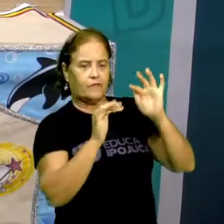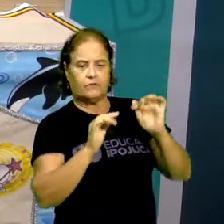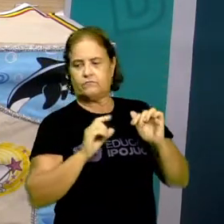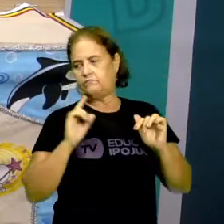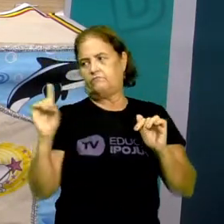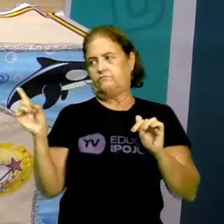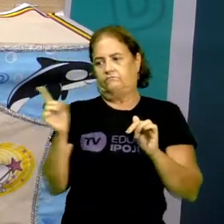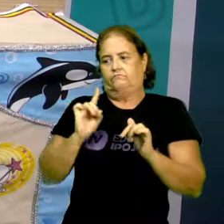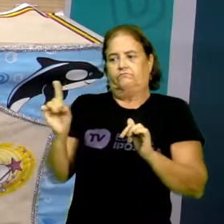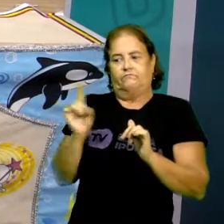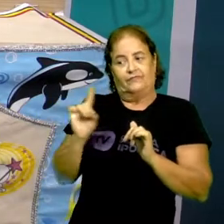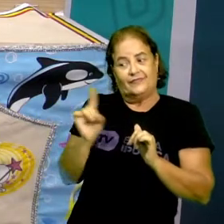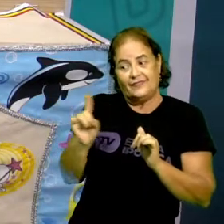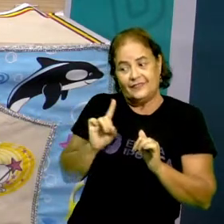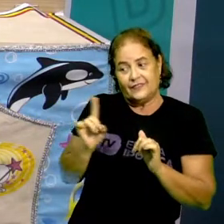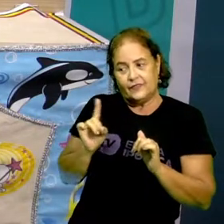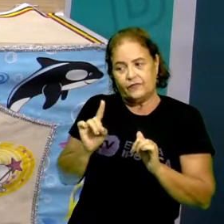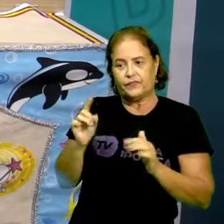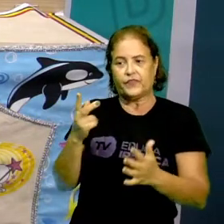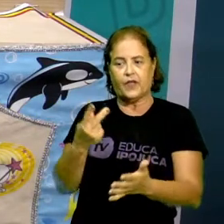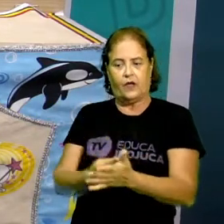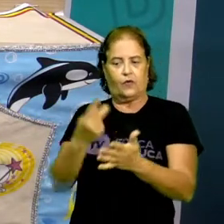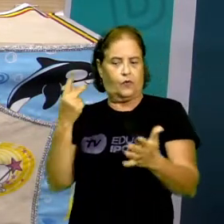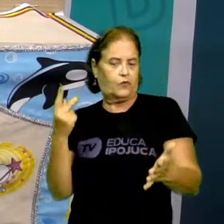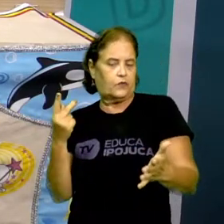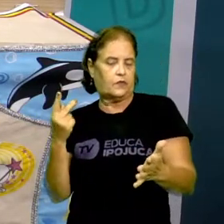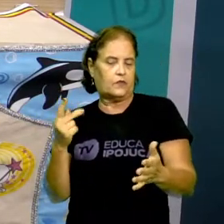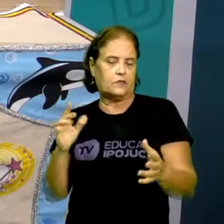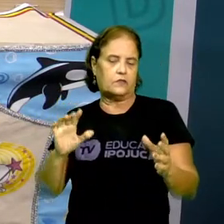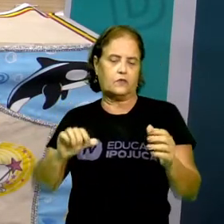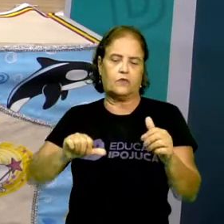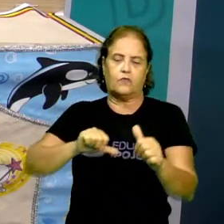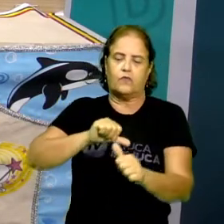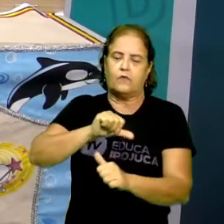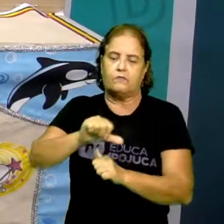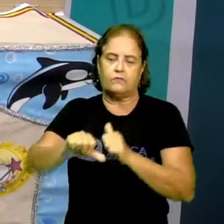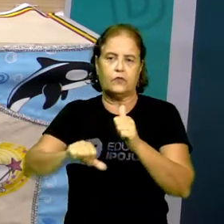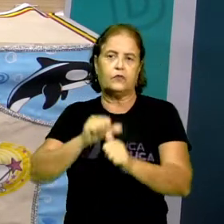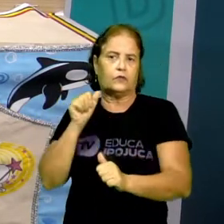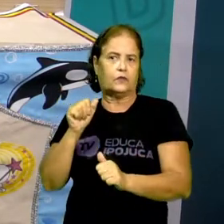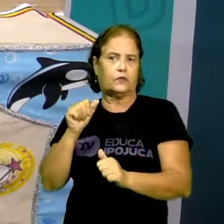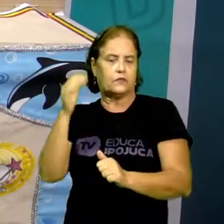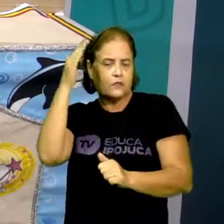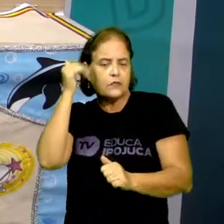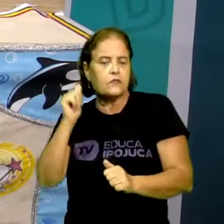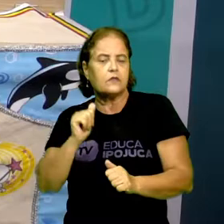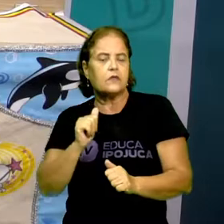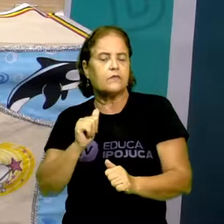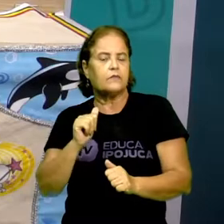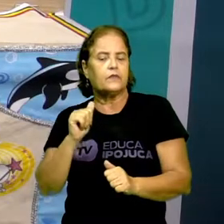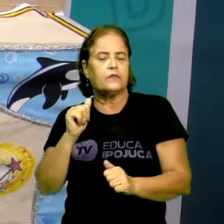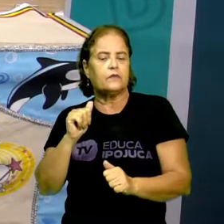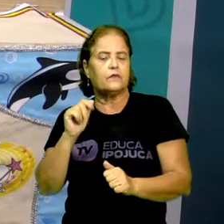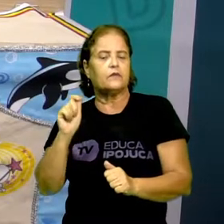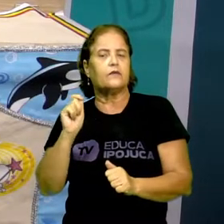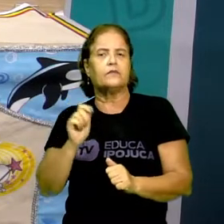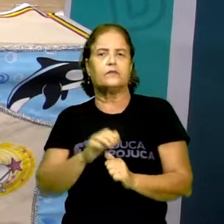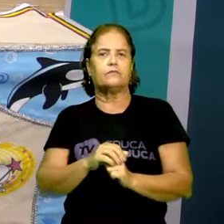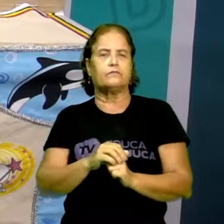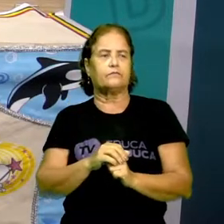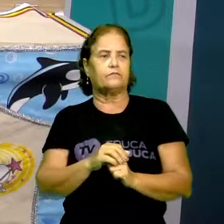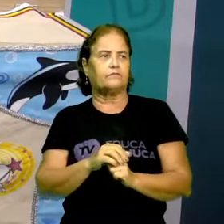Não, leiturinha! Aconteceu uma transformação. Tu sabe que transformação é essa? Tu sabes?